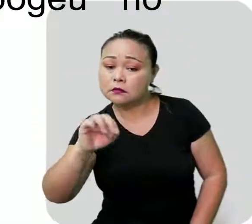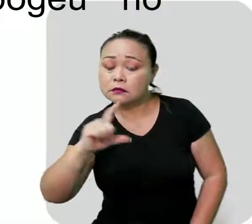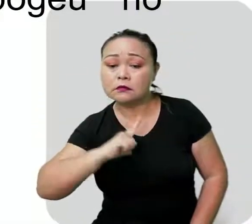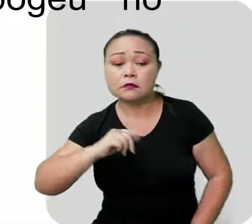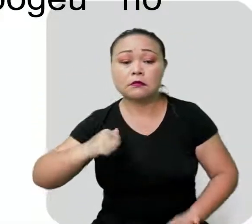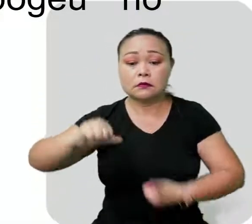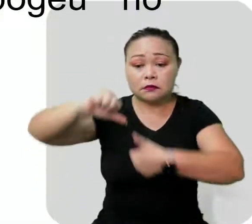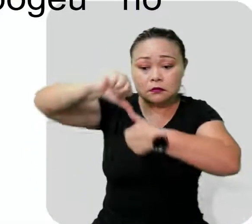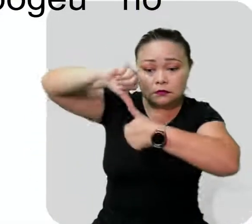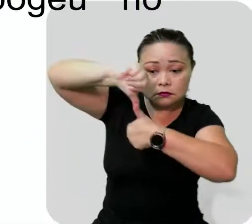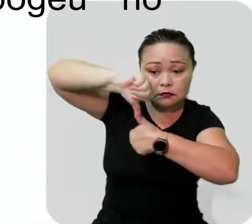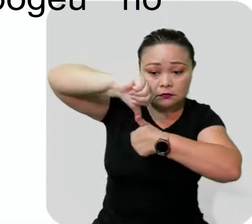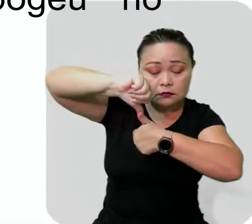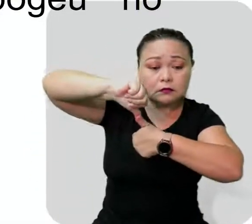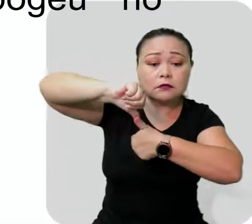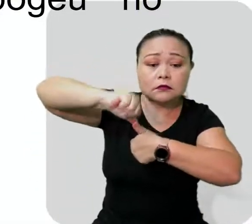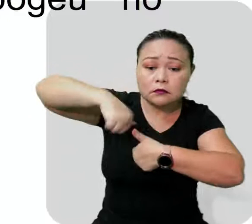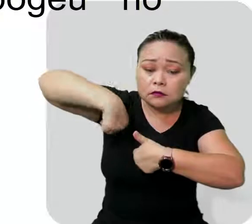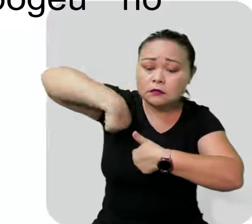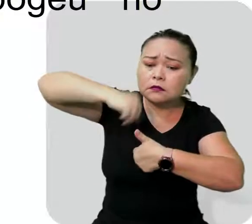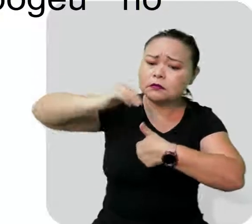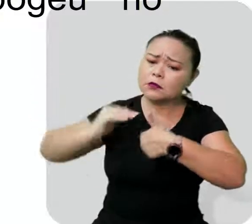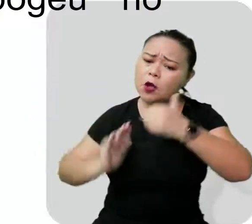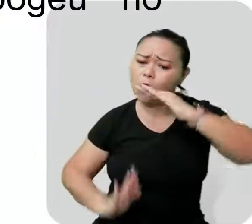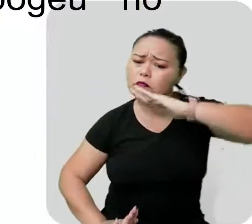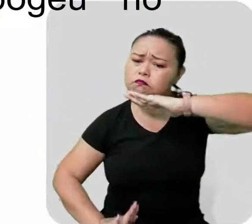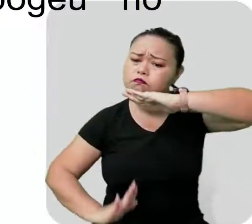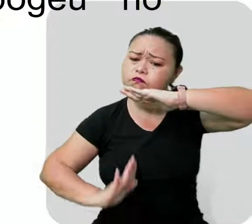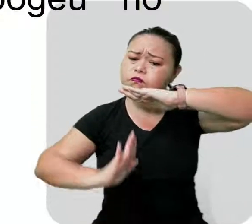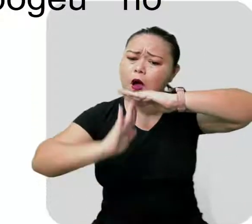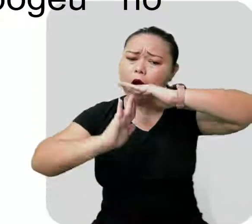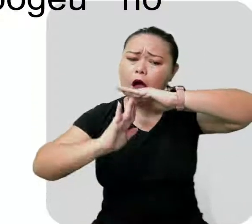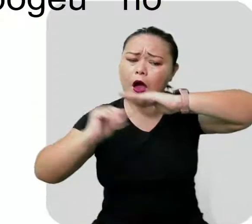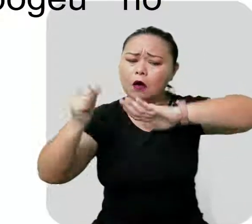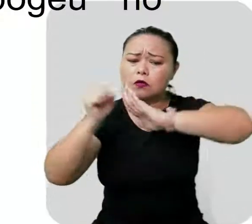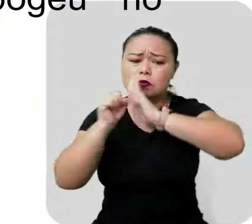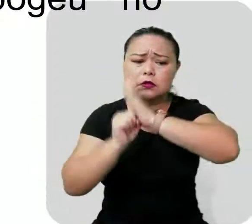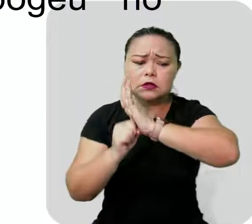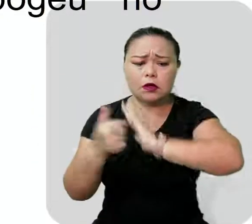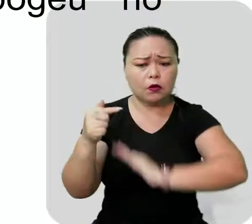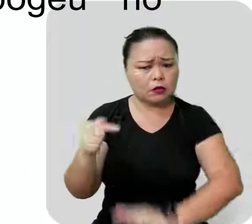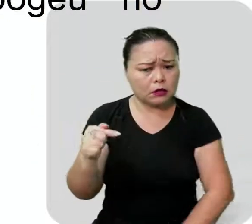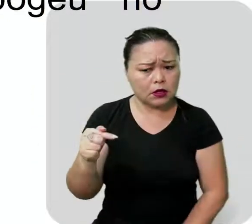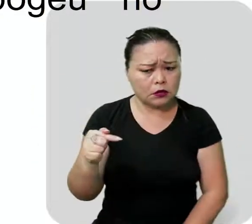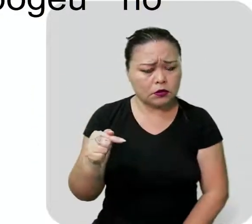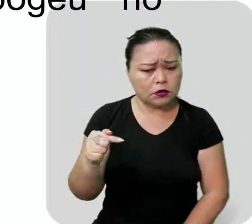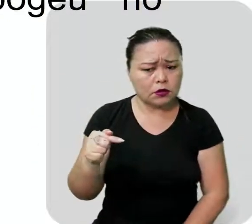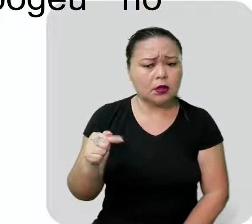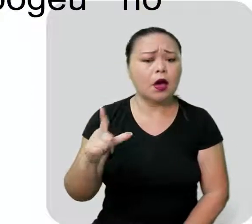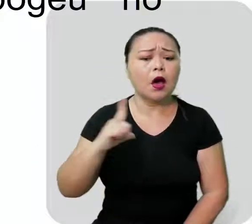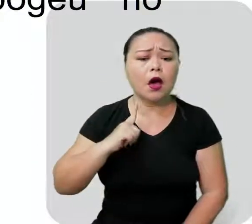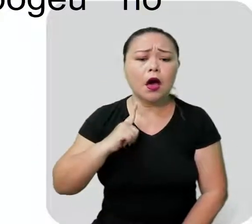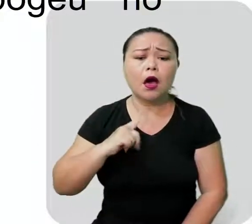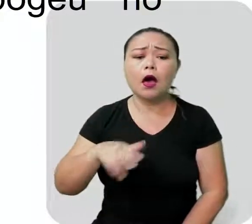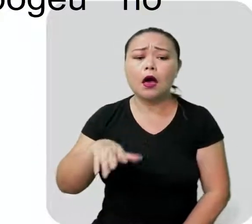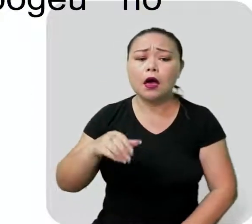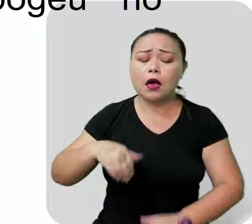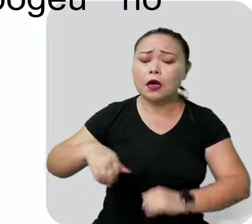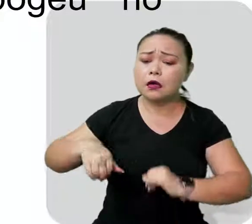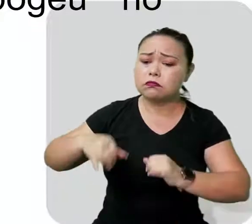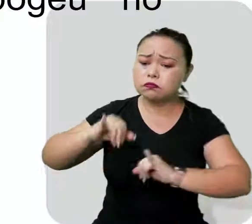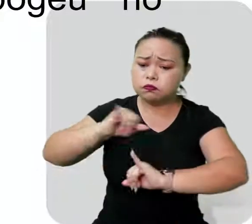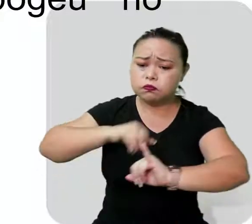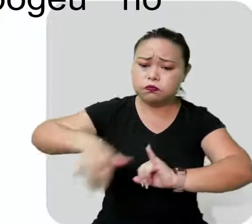alcançando seu apogeu no século 7 Olha que bacana essa essa península de Yucatán